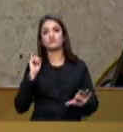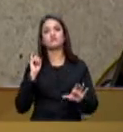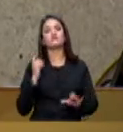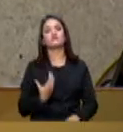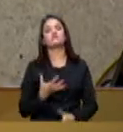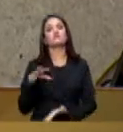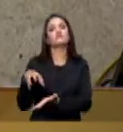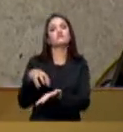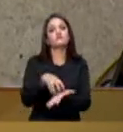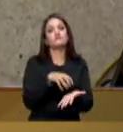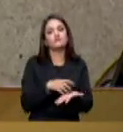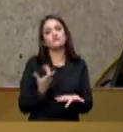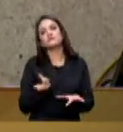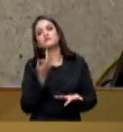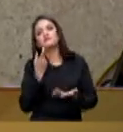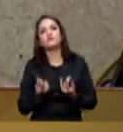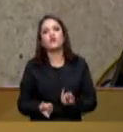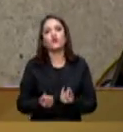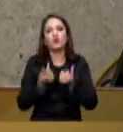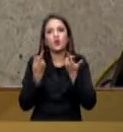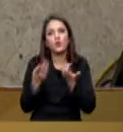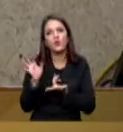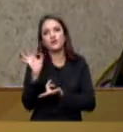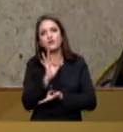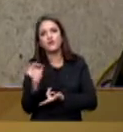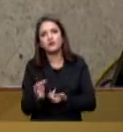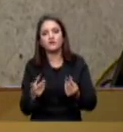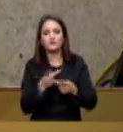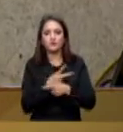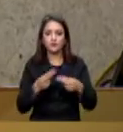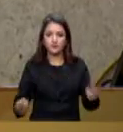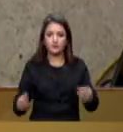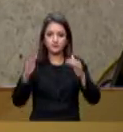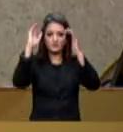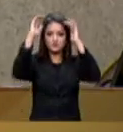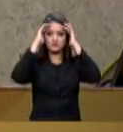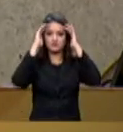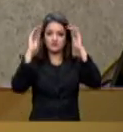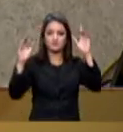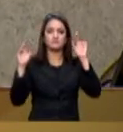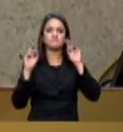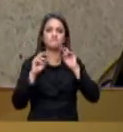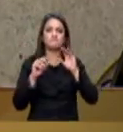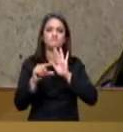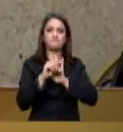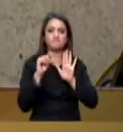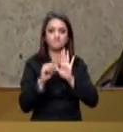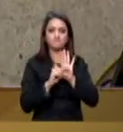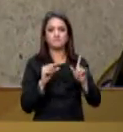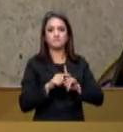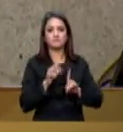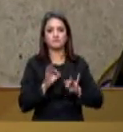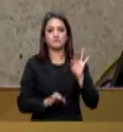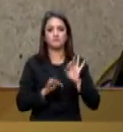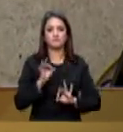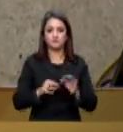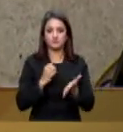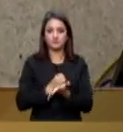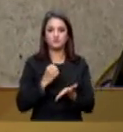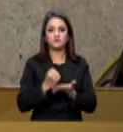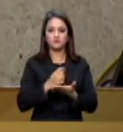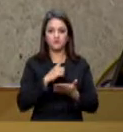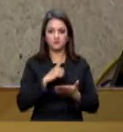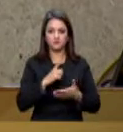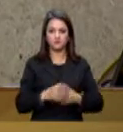para definir valores, tarifa, observar os termos e a juridicidade do contrato subjacente